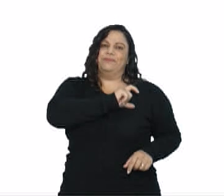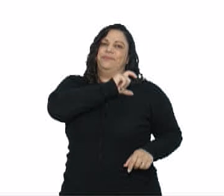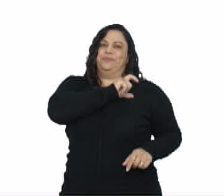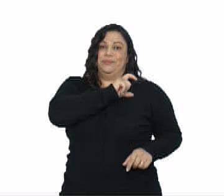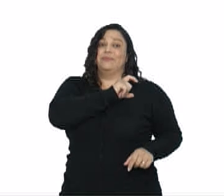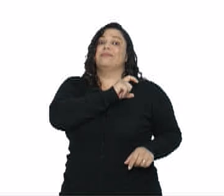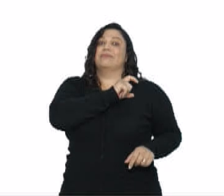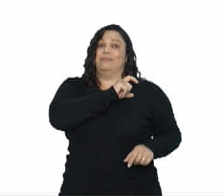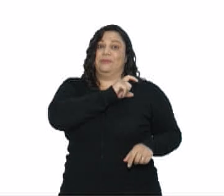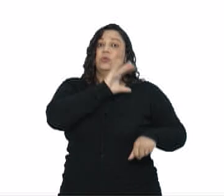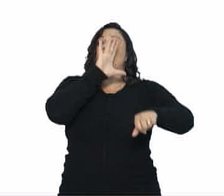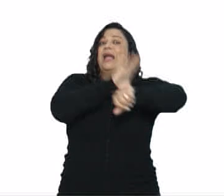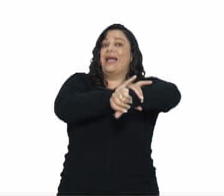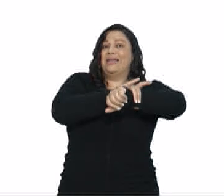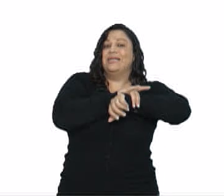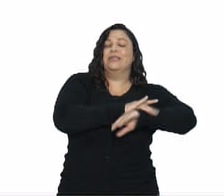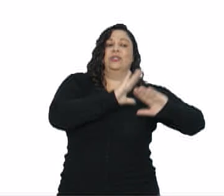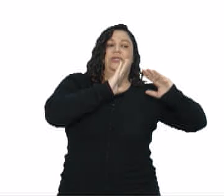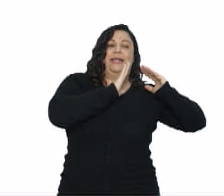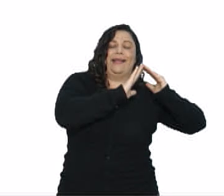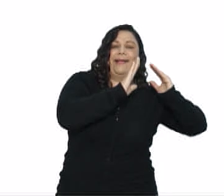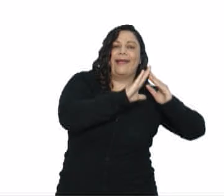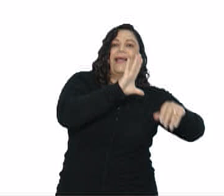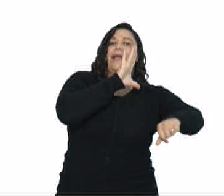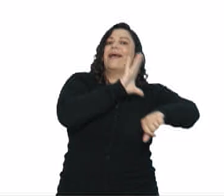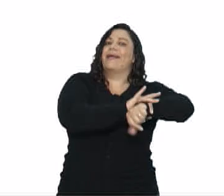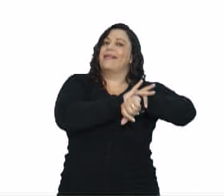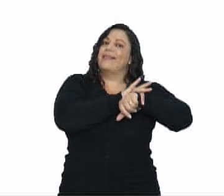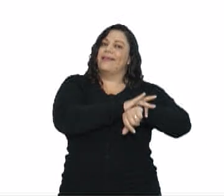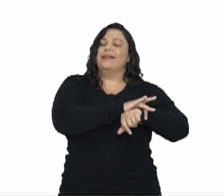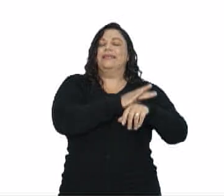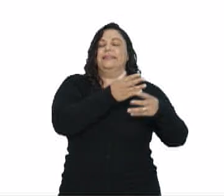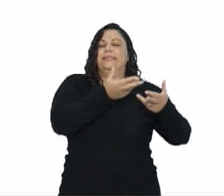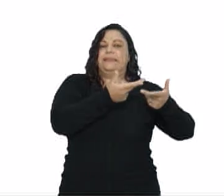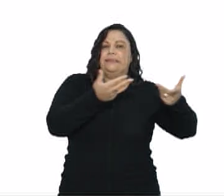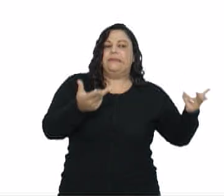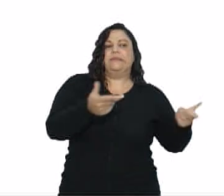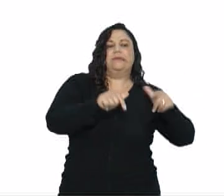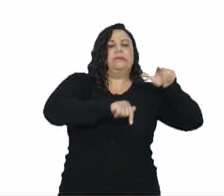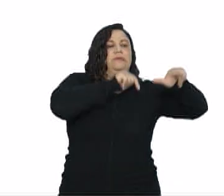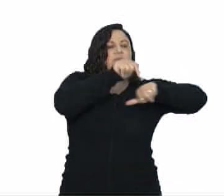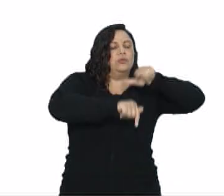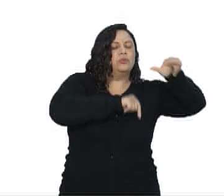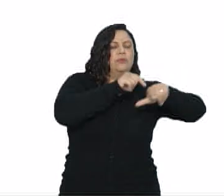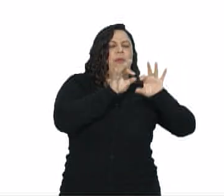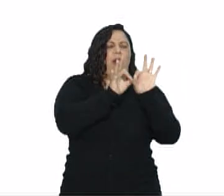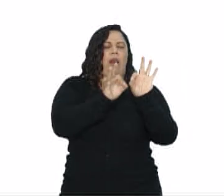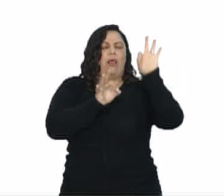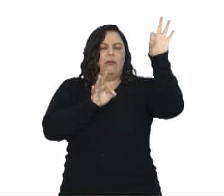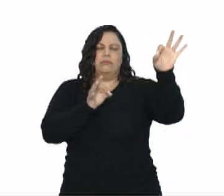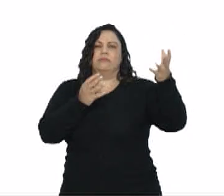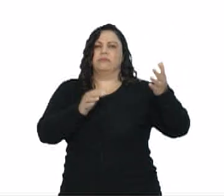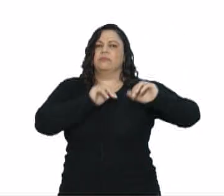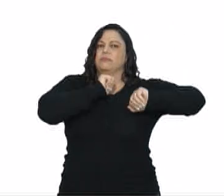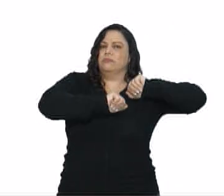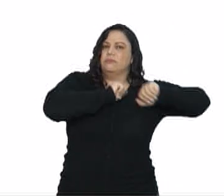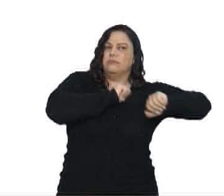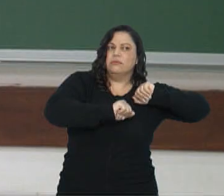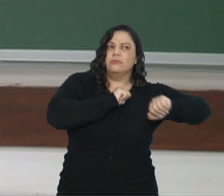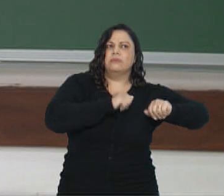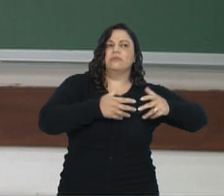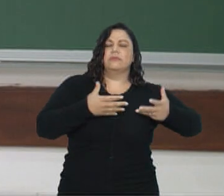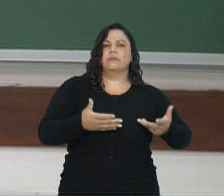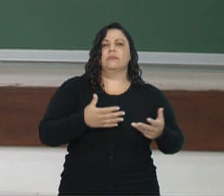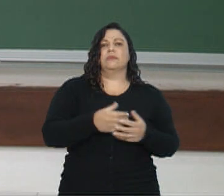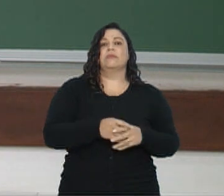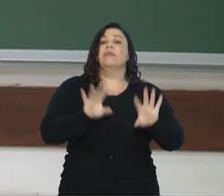dos filhos dos trabalhadores, ele melhora a condição de trabalho deles, a distância da fábrica e ele procura mostrar que a vida